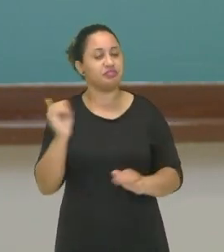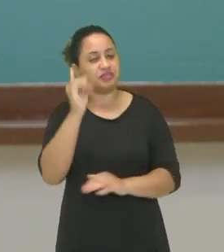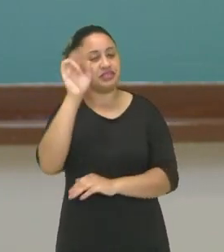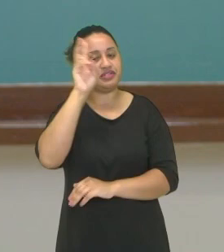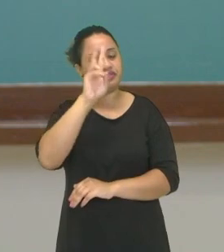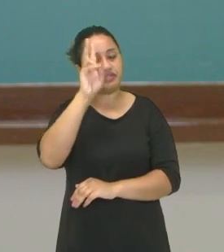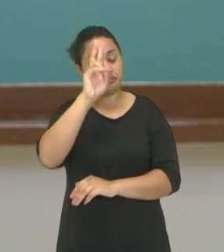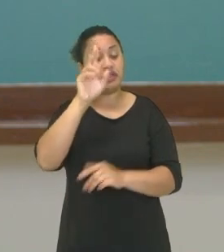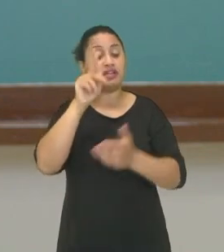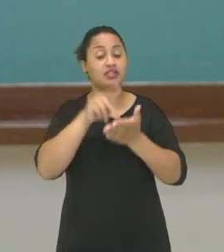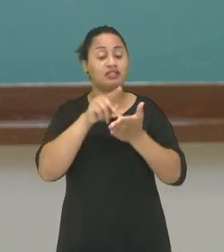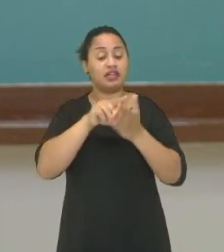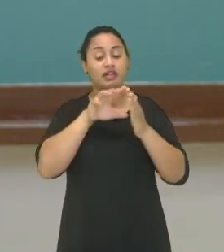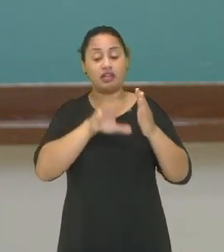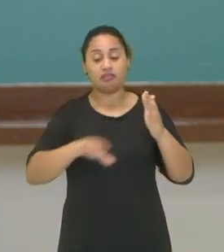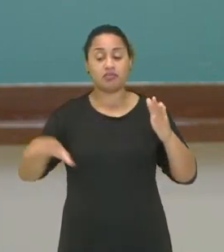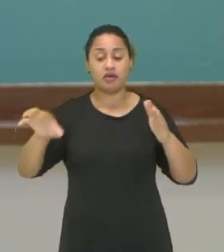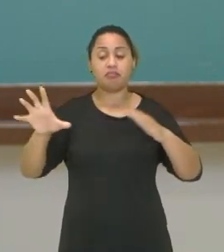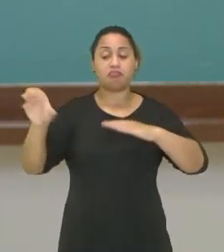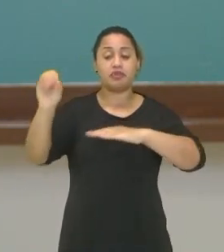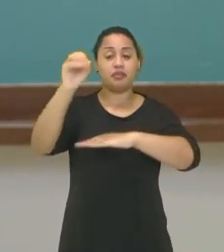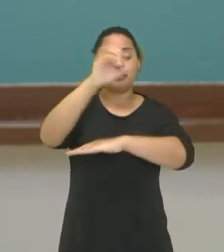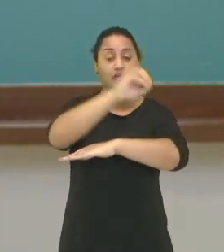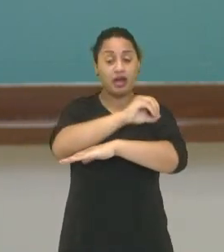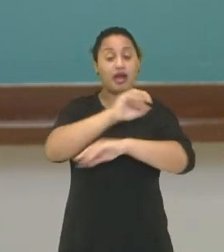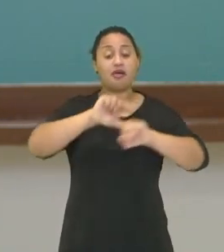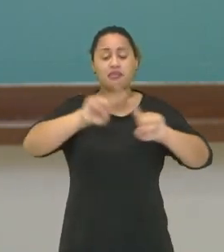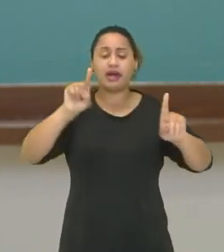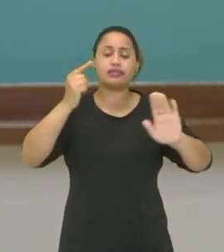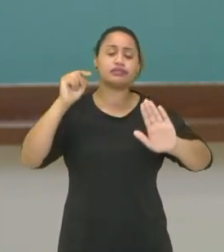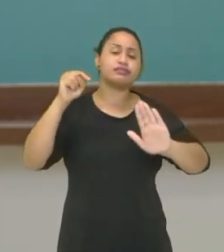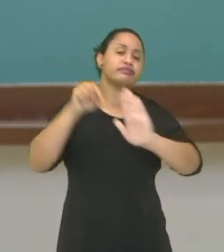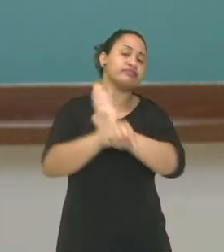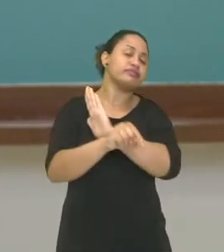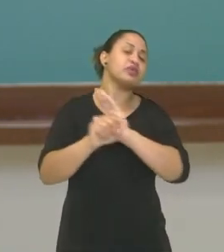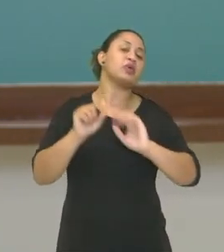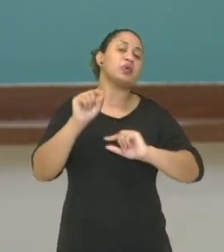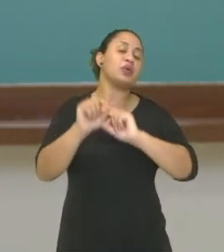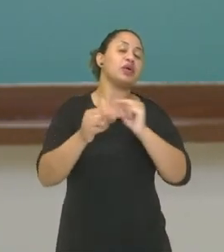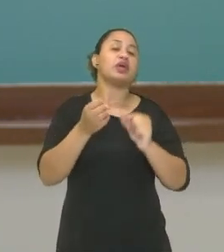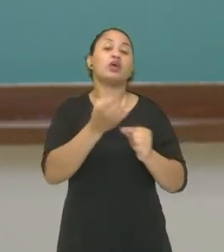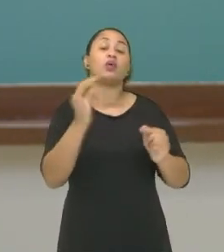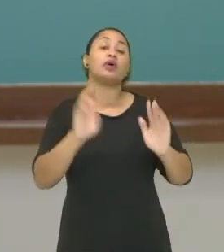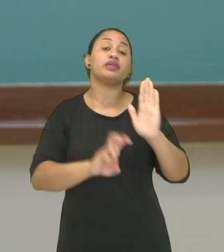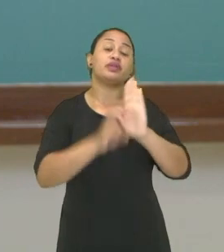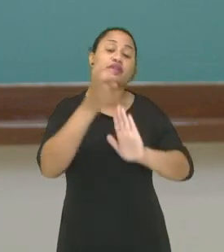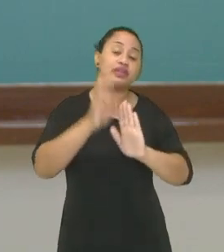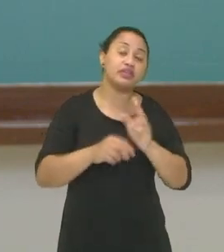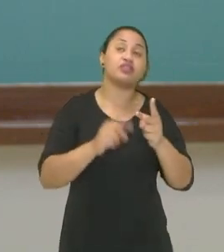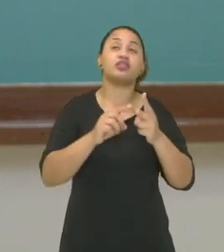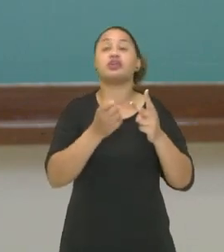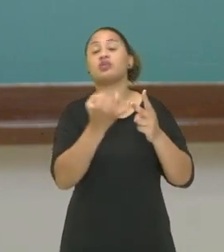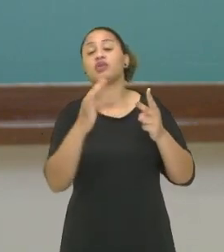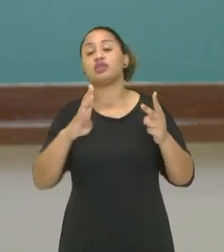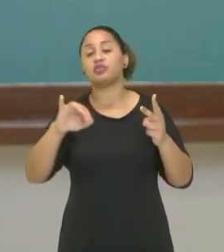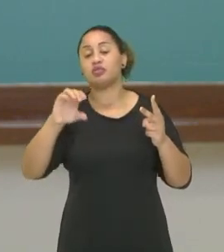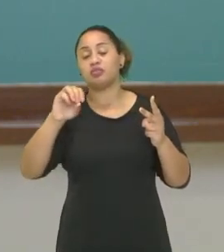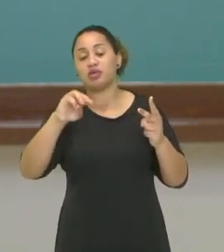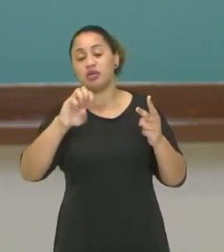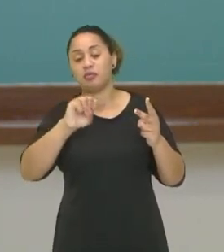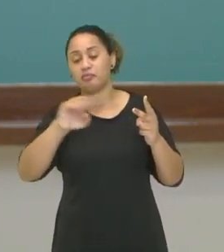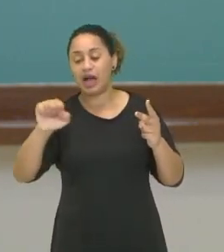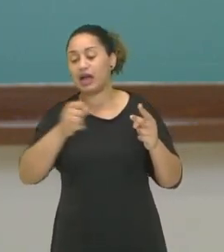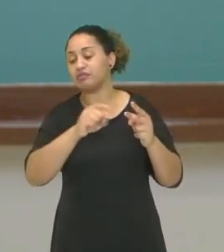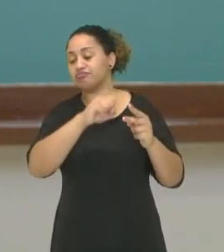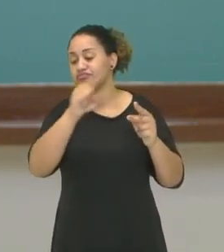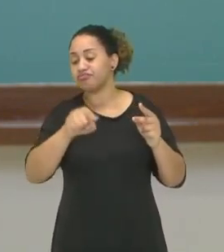elas são cadeias alimentares que a gente estuda, só que aprofundando, falando o quanto de energia, de biomassa é passado de um nível para outro,